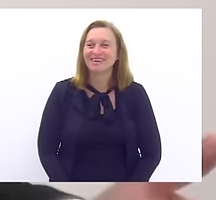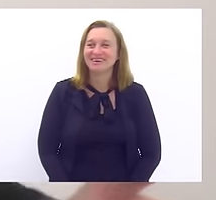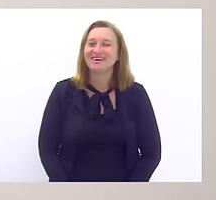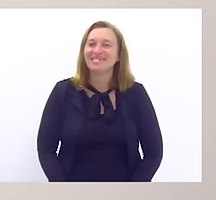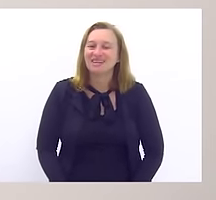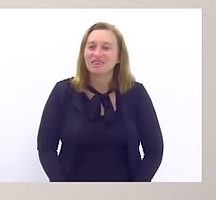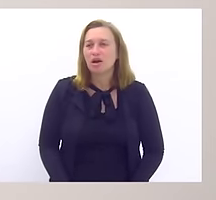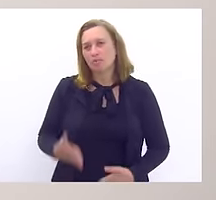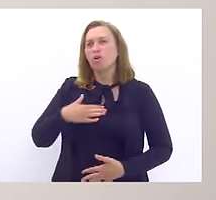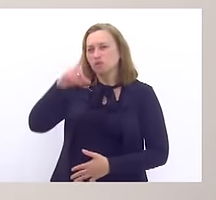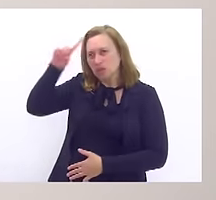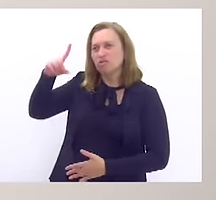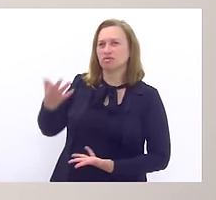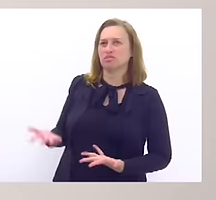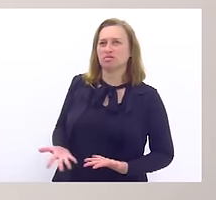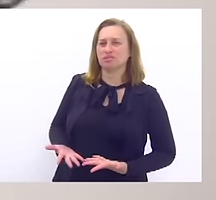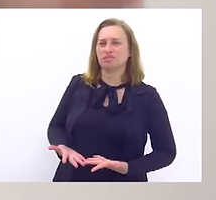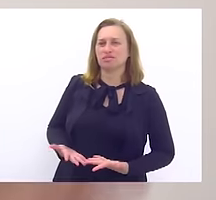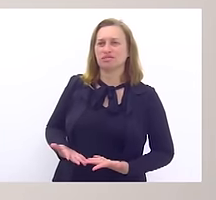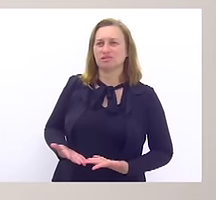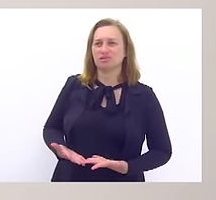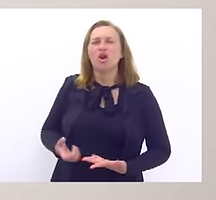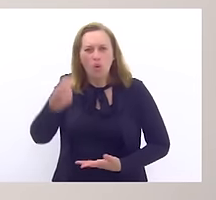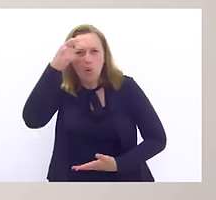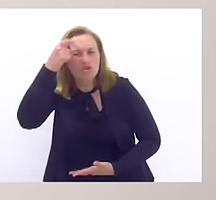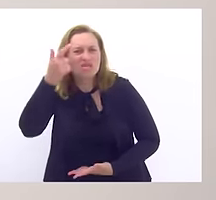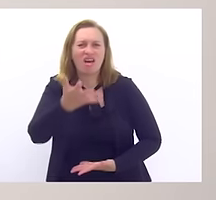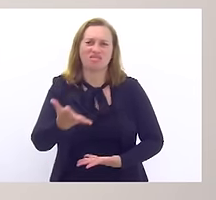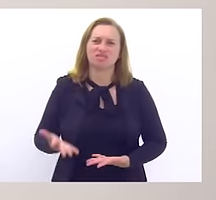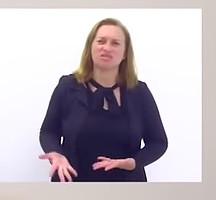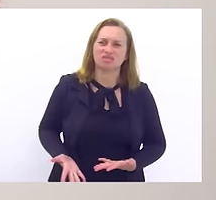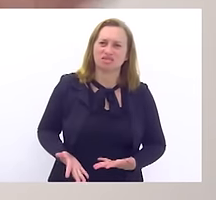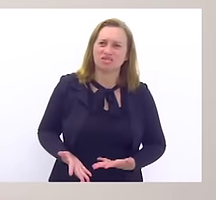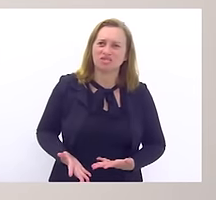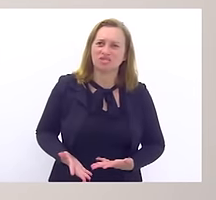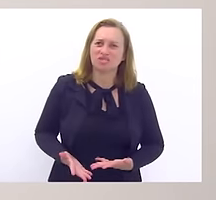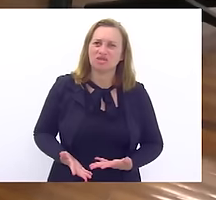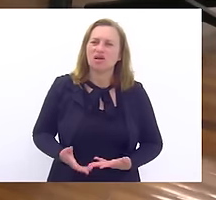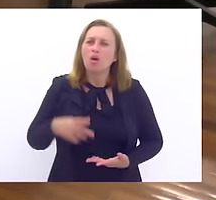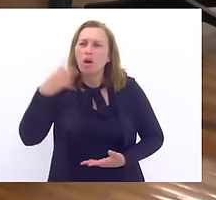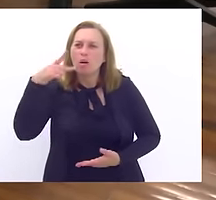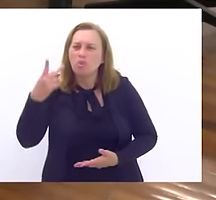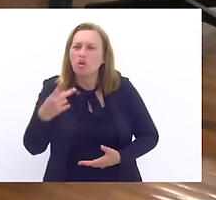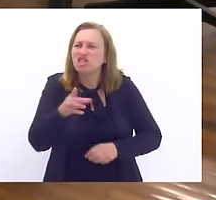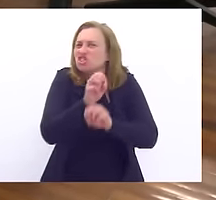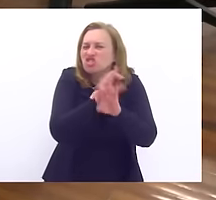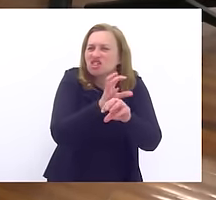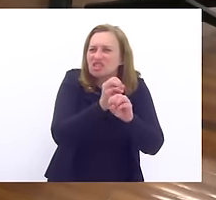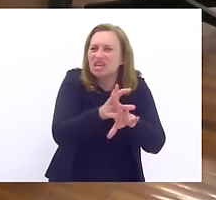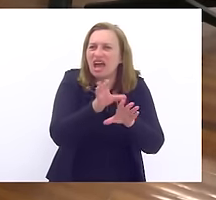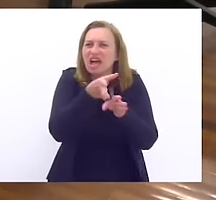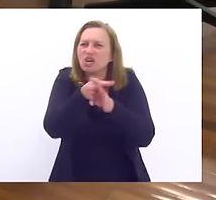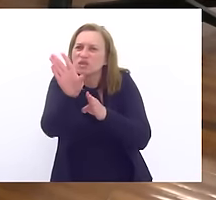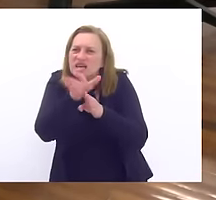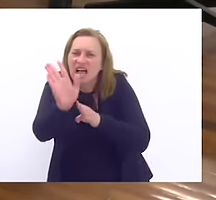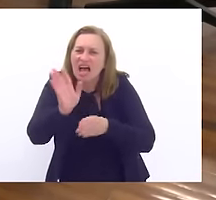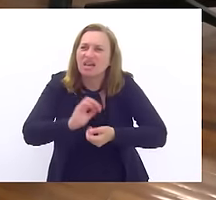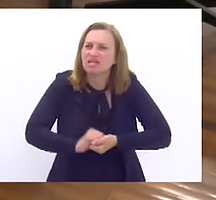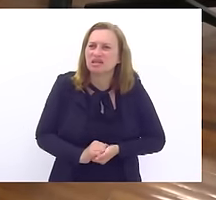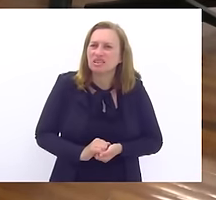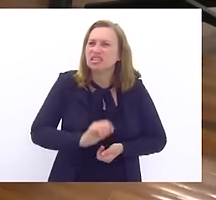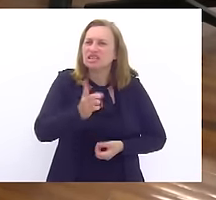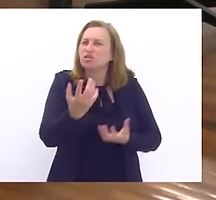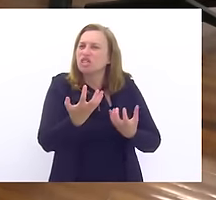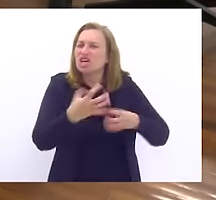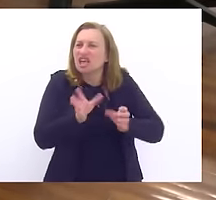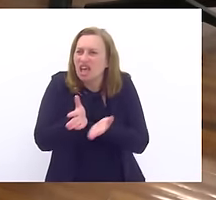pelo amor de Deus pô tem um bom senso pô vamos fazer uma política de Educar de orientar não